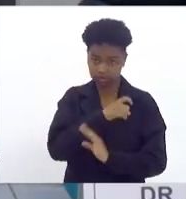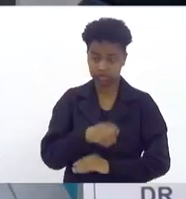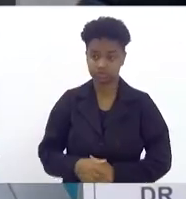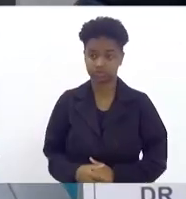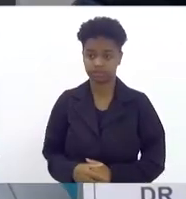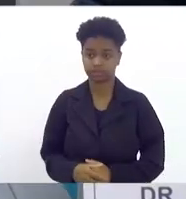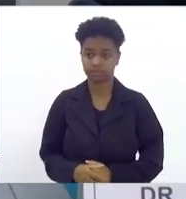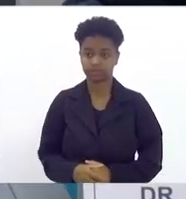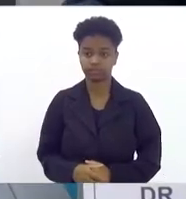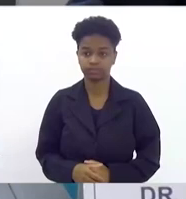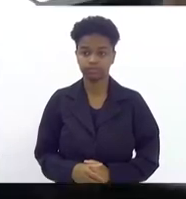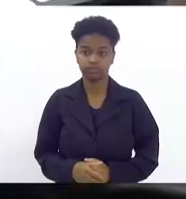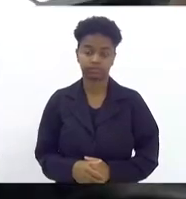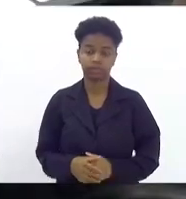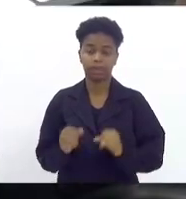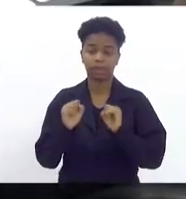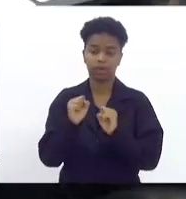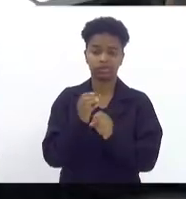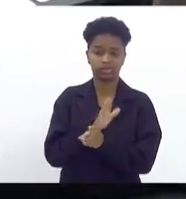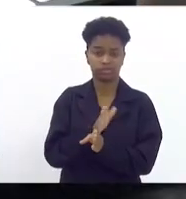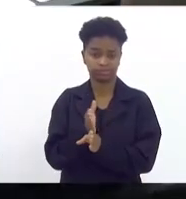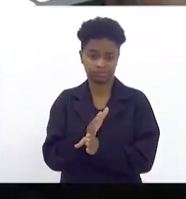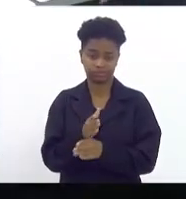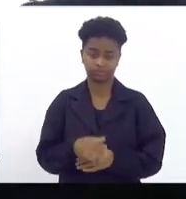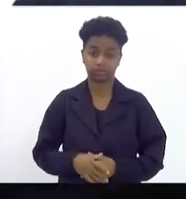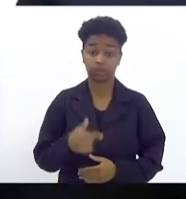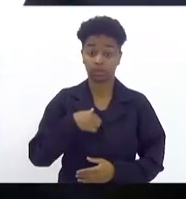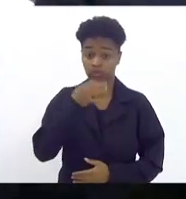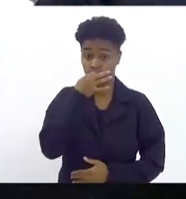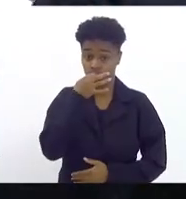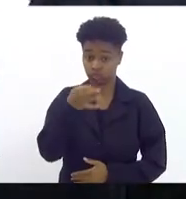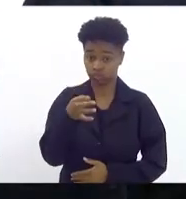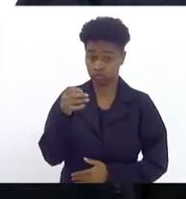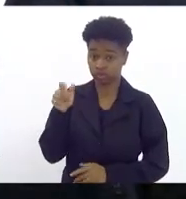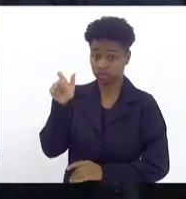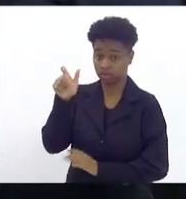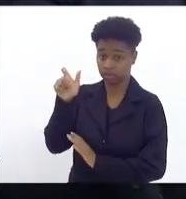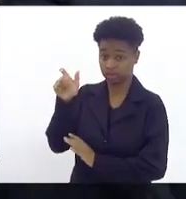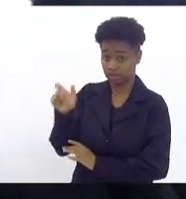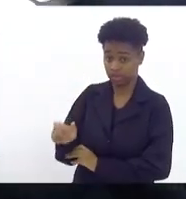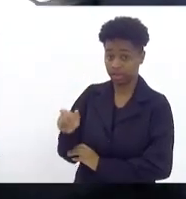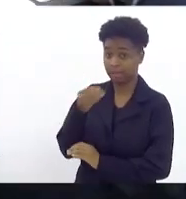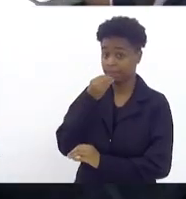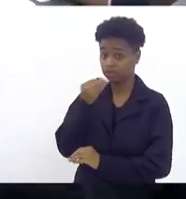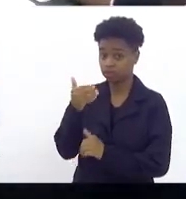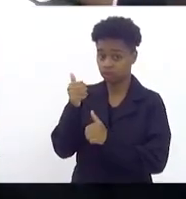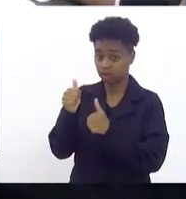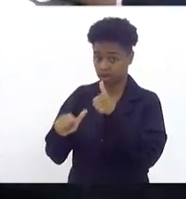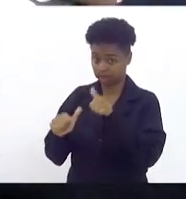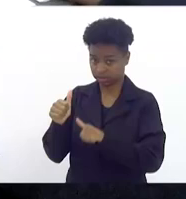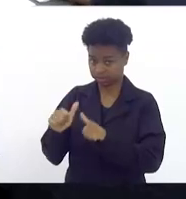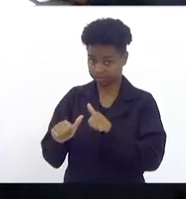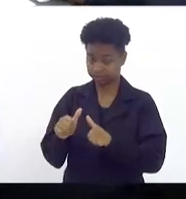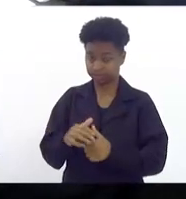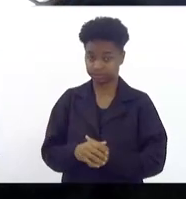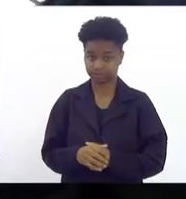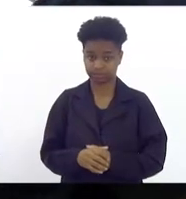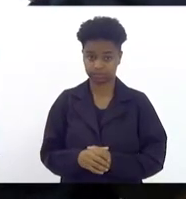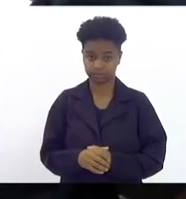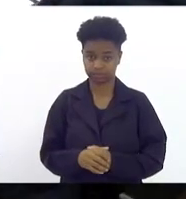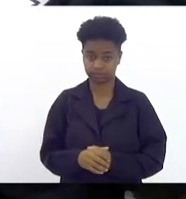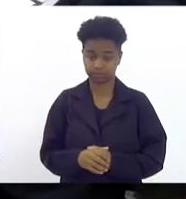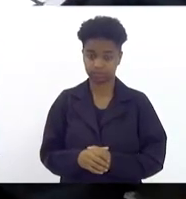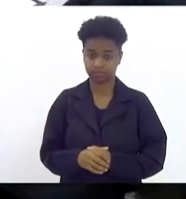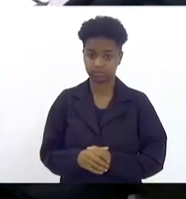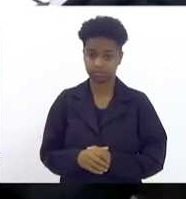sugestão. Seja um meio termo. Um meio queria termo. Dar uma sugestão deputado Luiz Paulo. Ao autor do pedido de vista. Primeiro, que